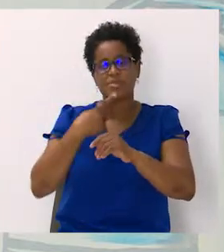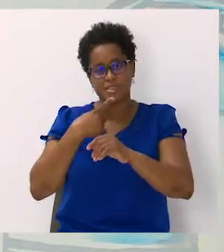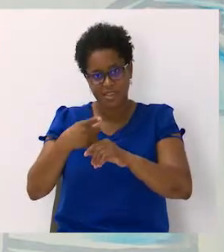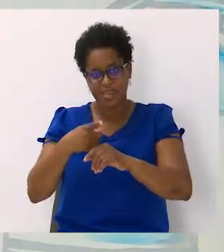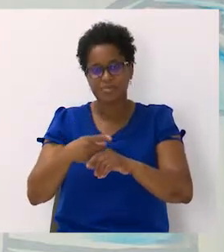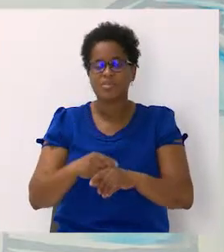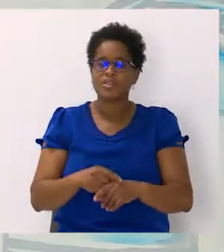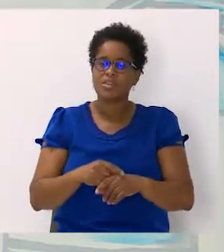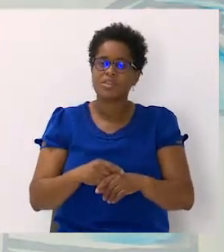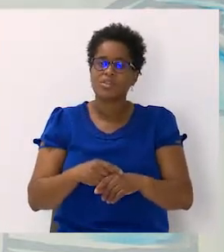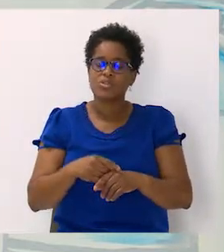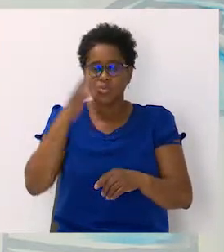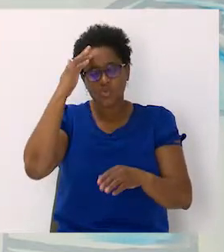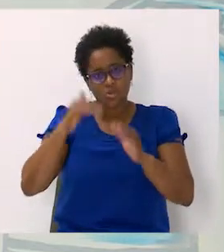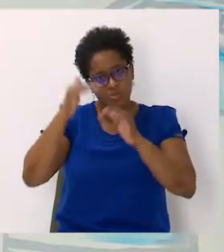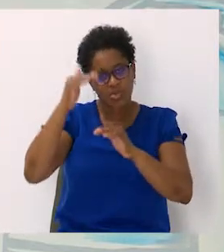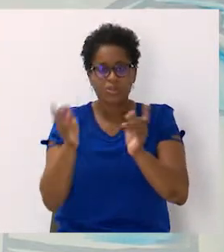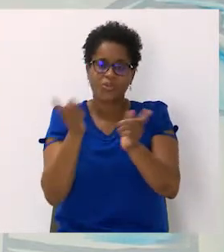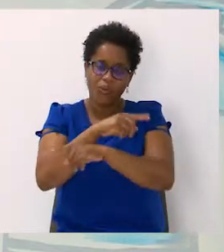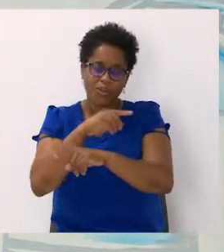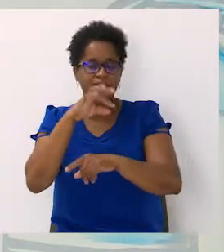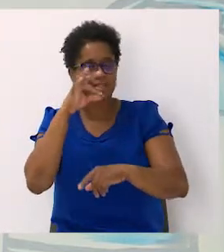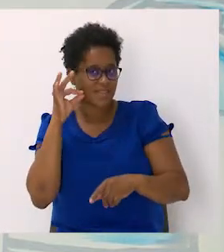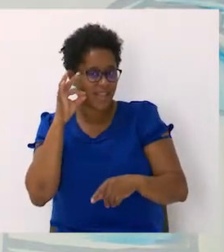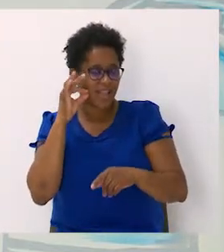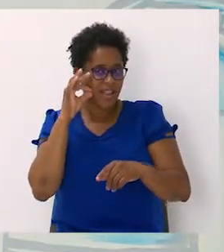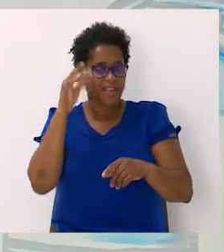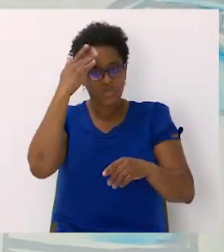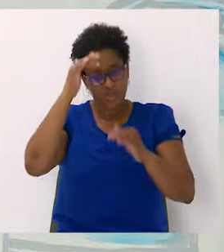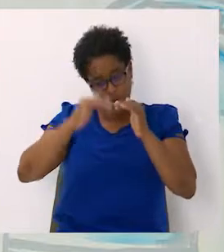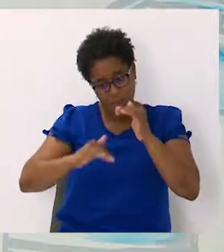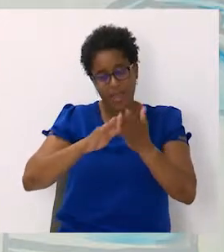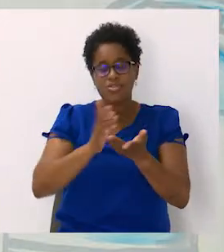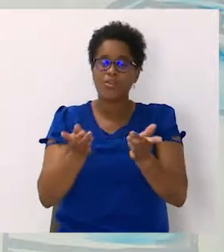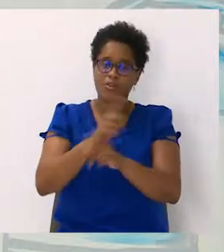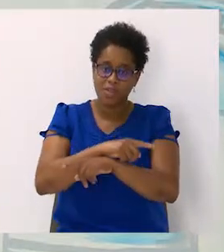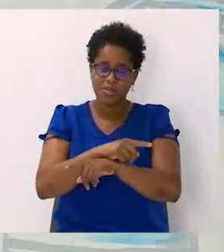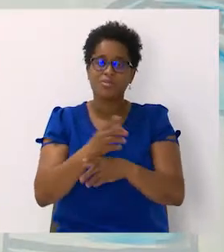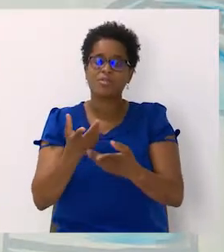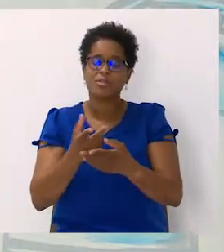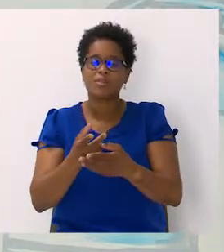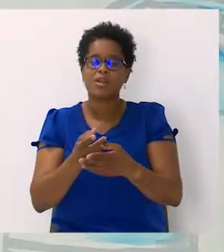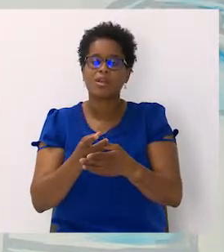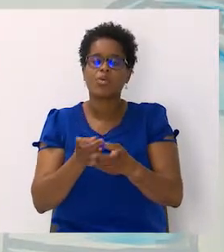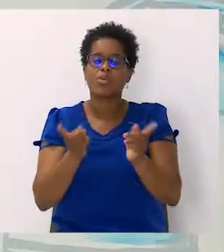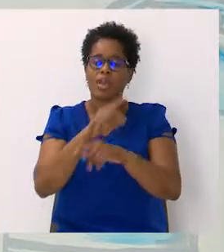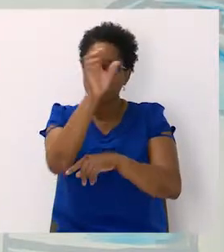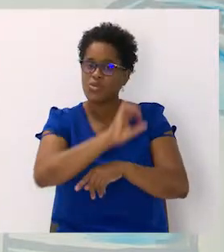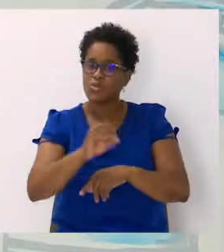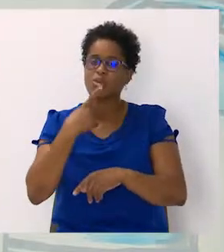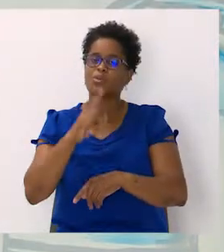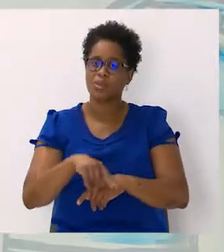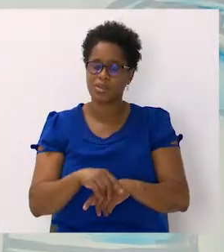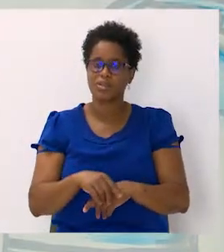certo? O expoente inverte-se de sinal e a base inverte-se pelo seu inverso.